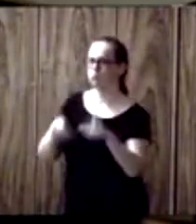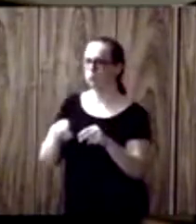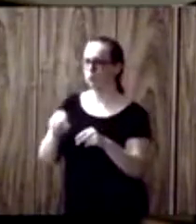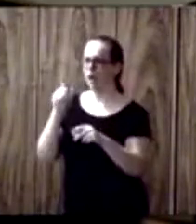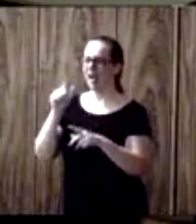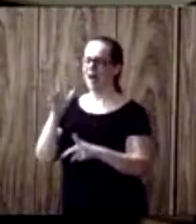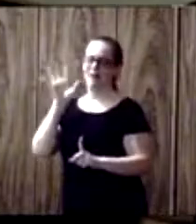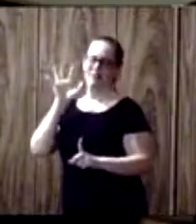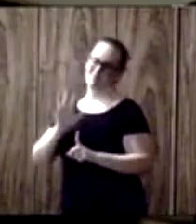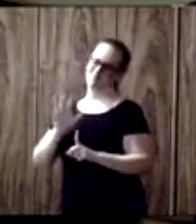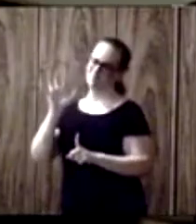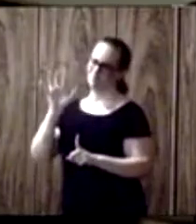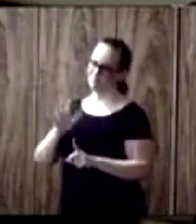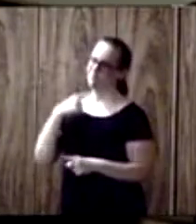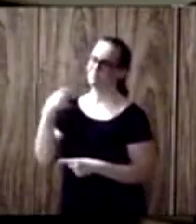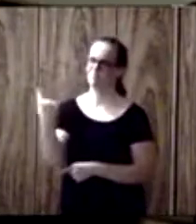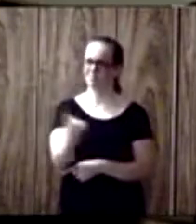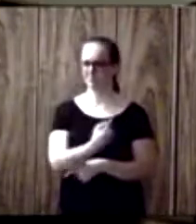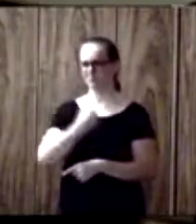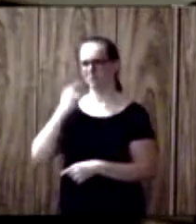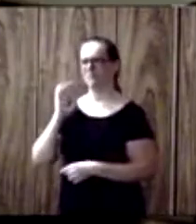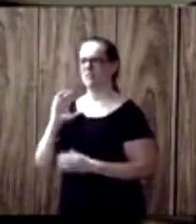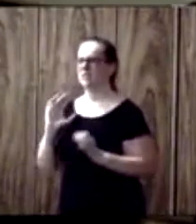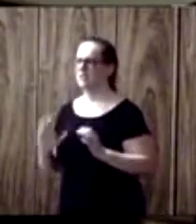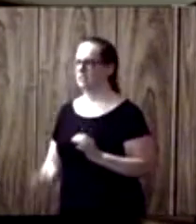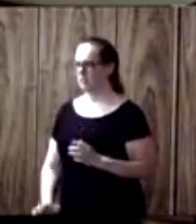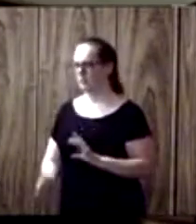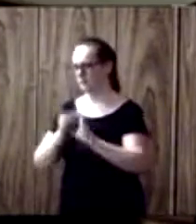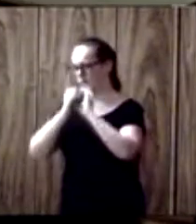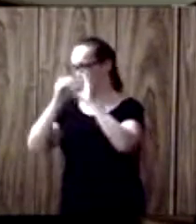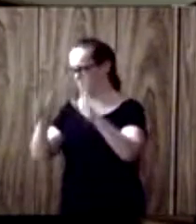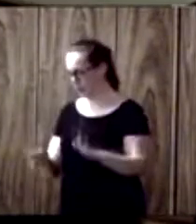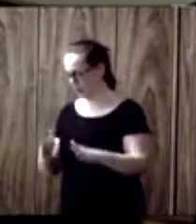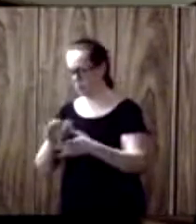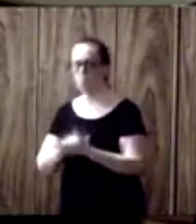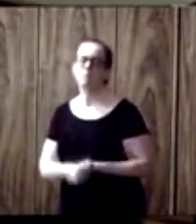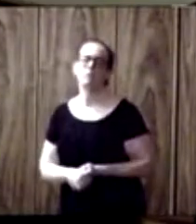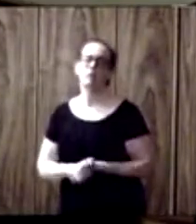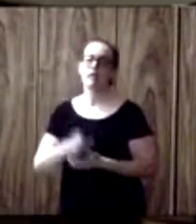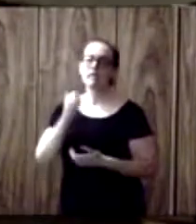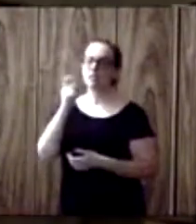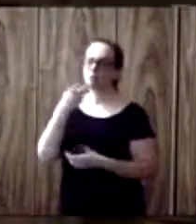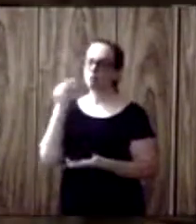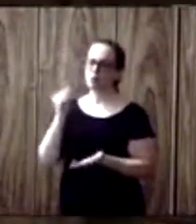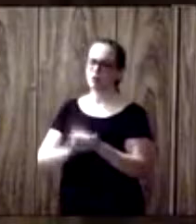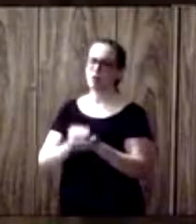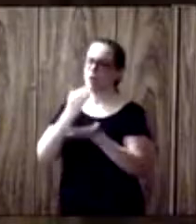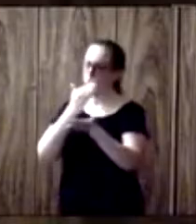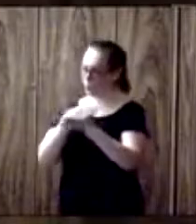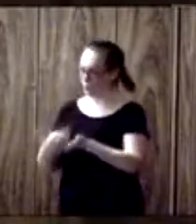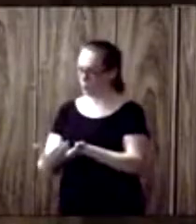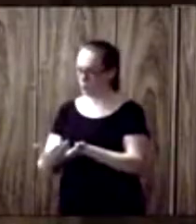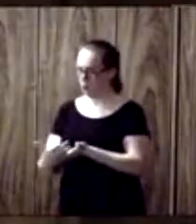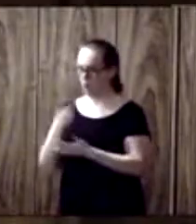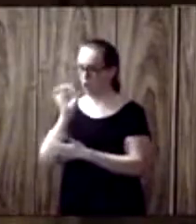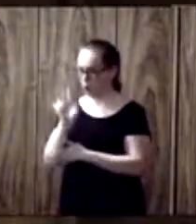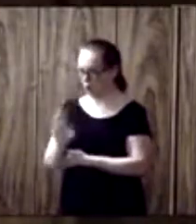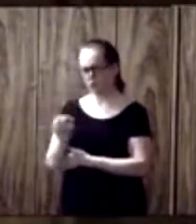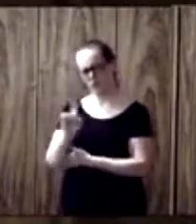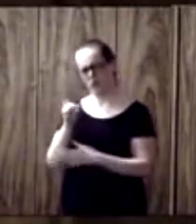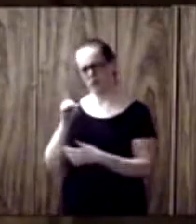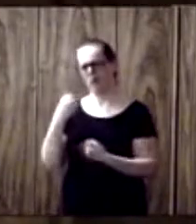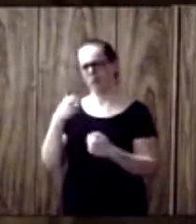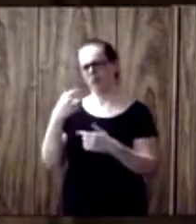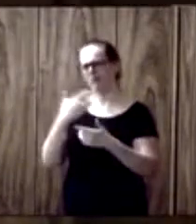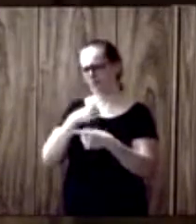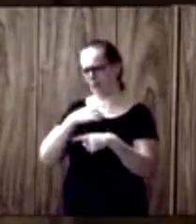uma ameaça à nossa democracia. Se você disser isso na introdução, não só isso, tá? A introdução